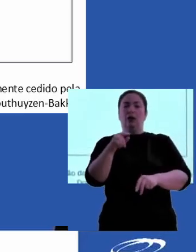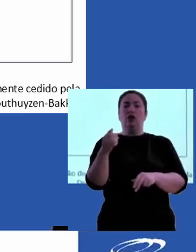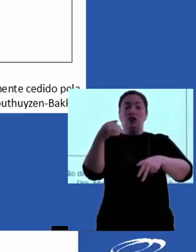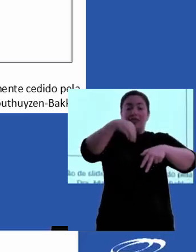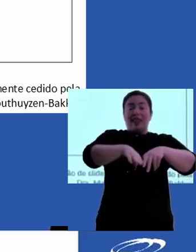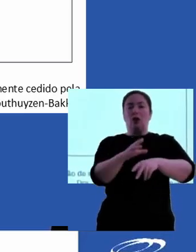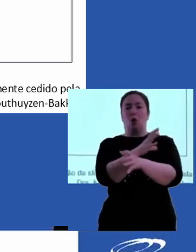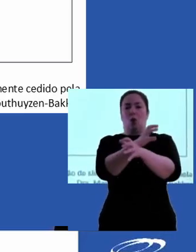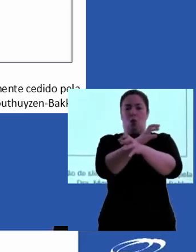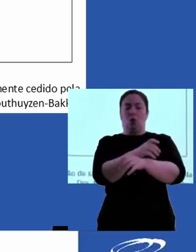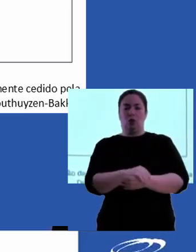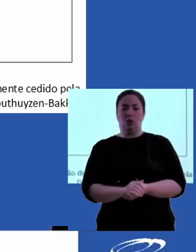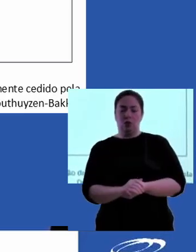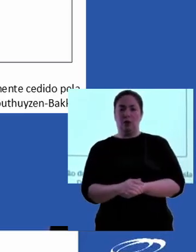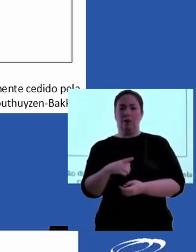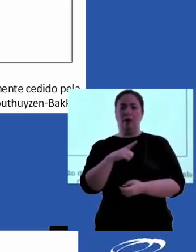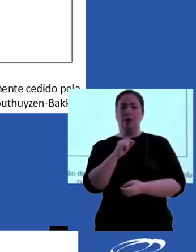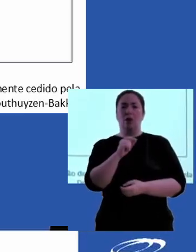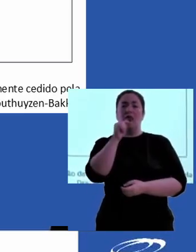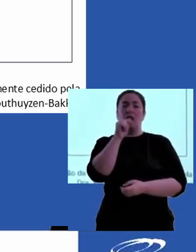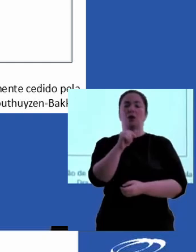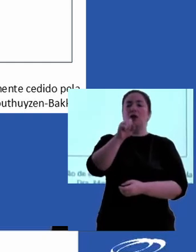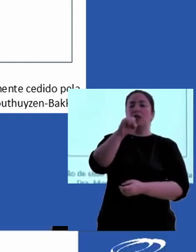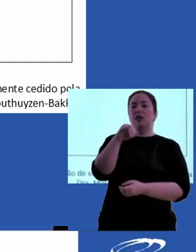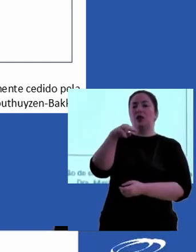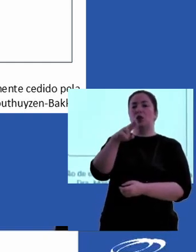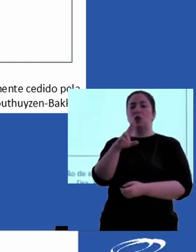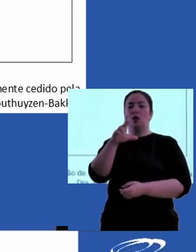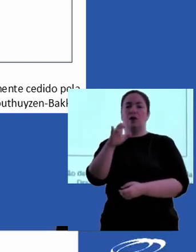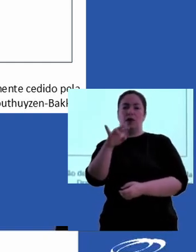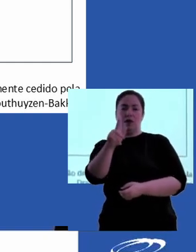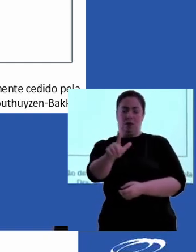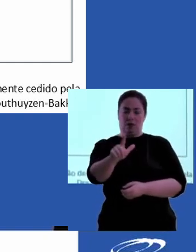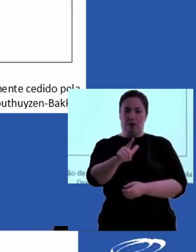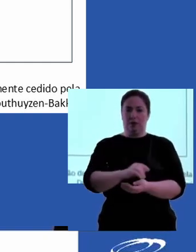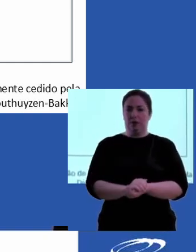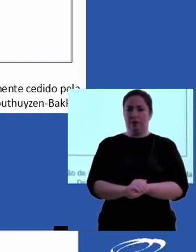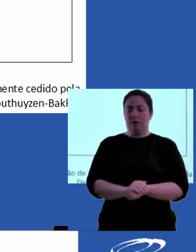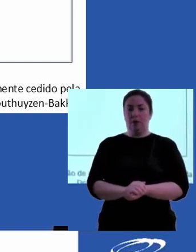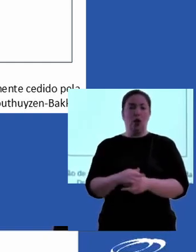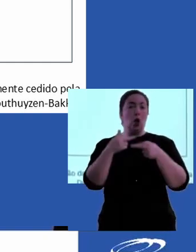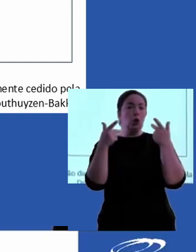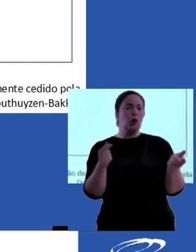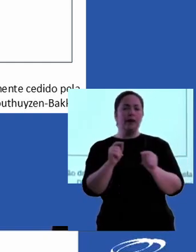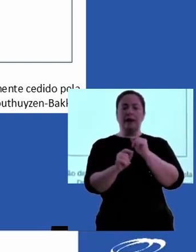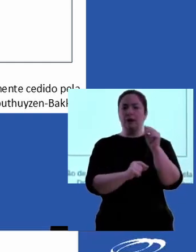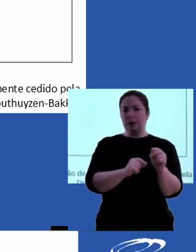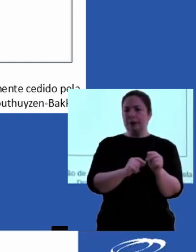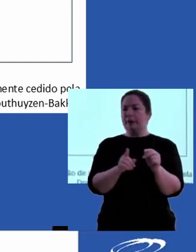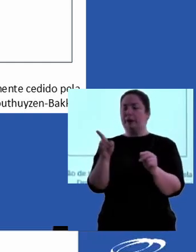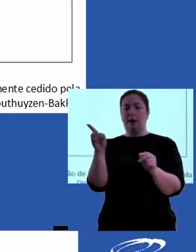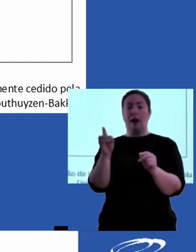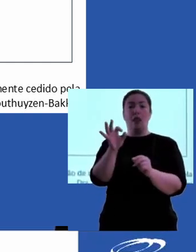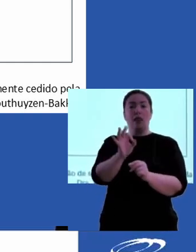com leucócitos marcados positiva, também já estava presente antes. Novidade: o PET-CT positivo quando realizado